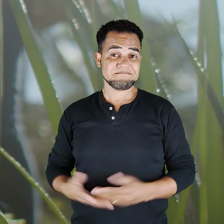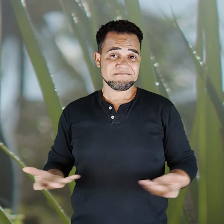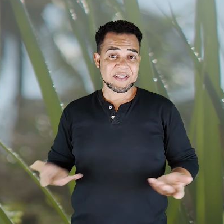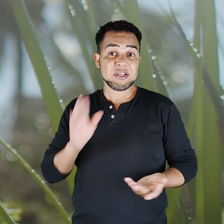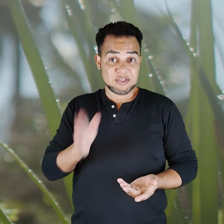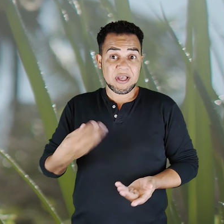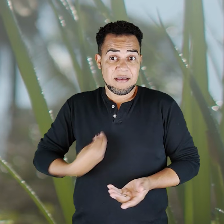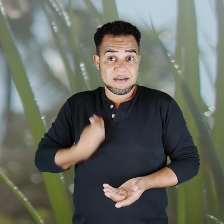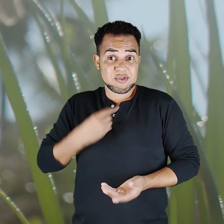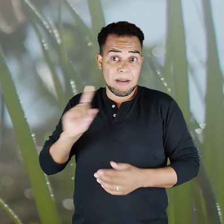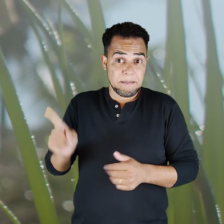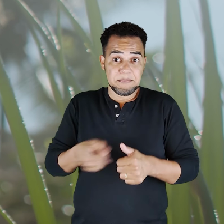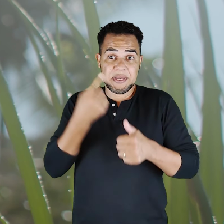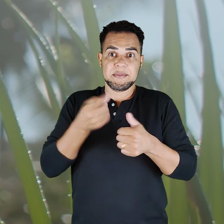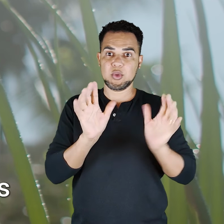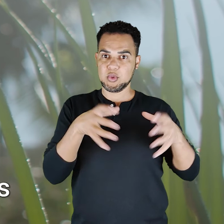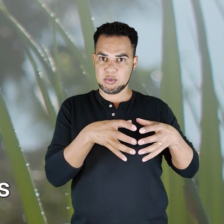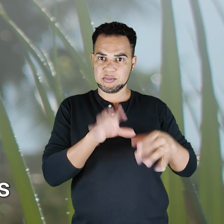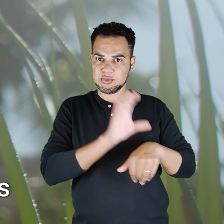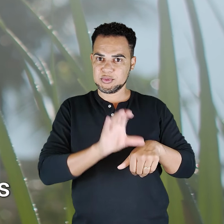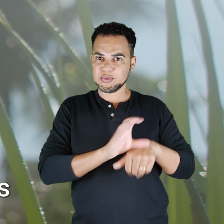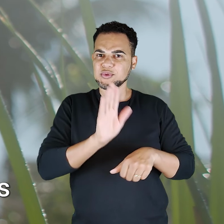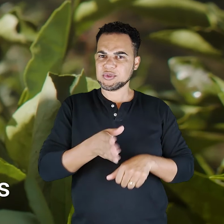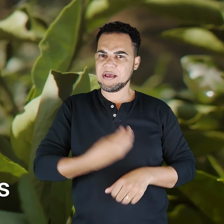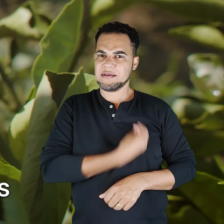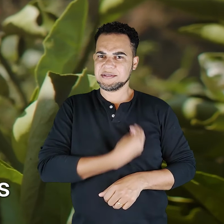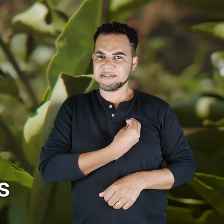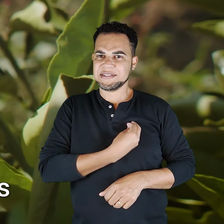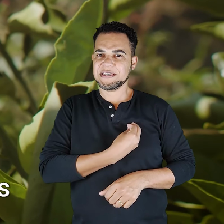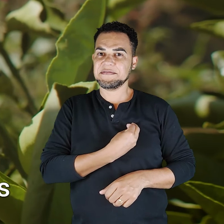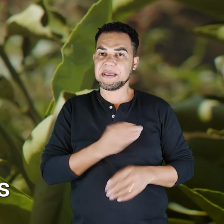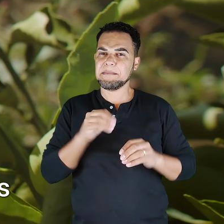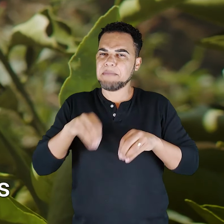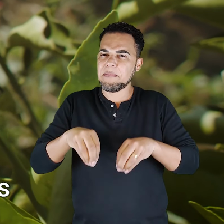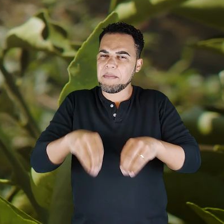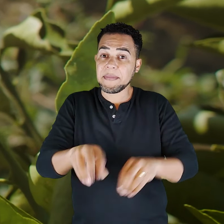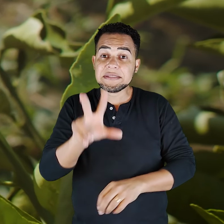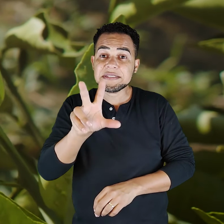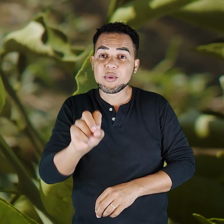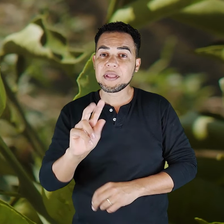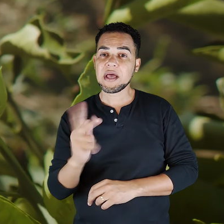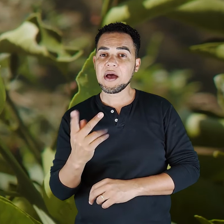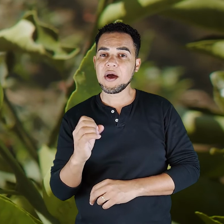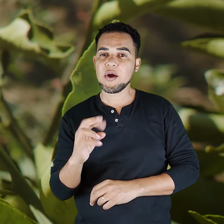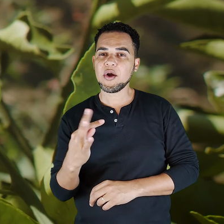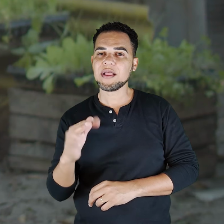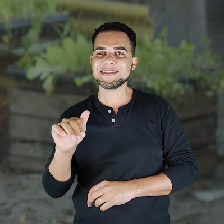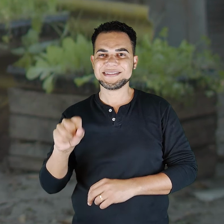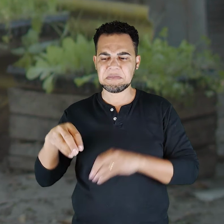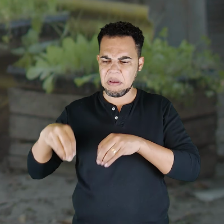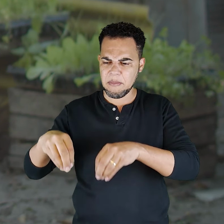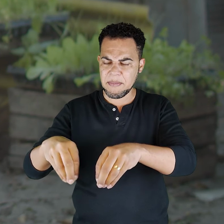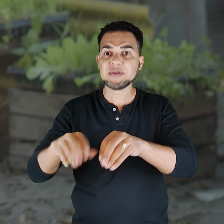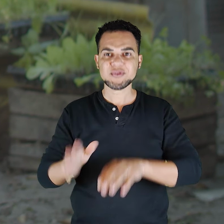E já existiu a primeira edição do curso, né? A gente já fez um curso que implantou 50 hortas. E também, além